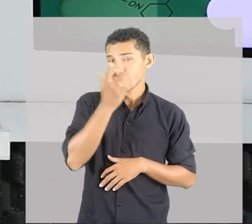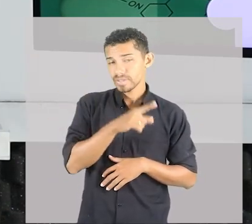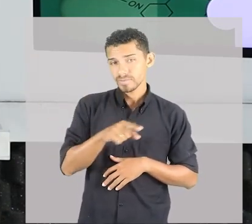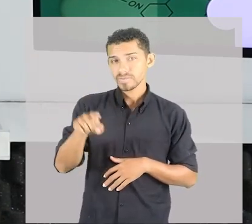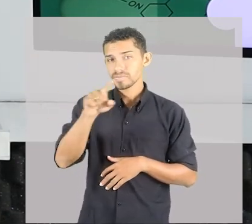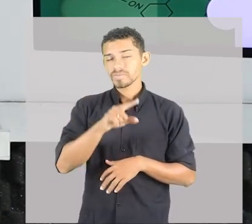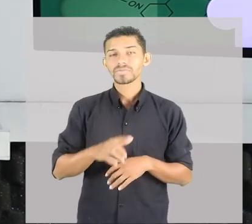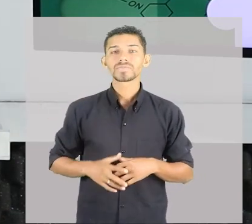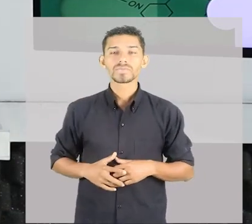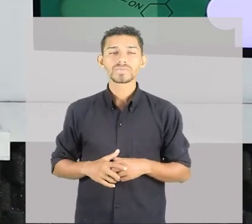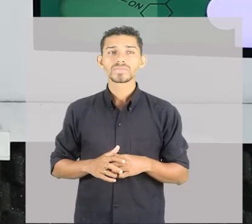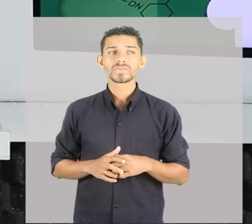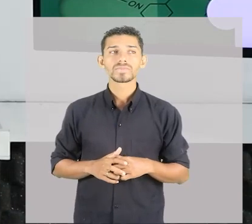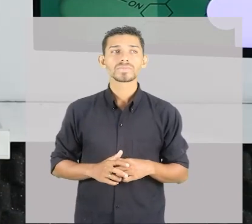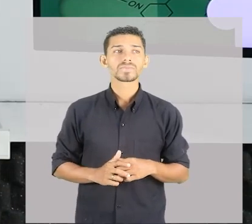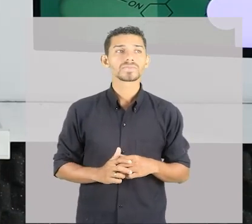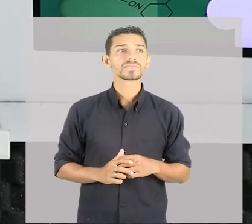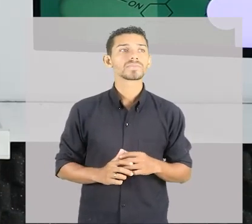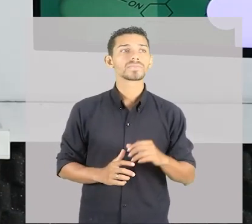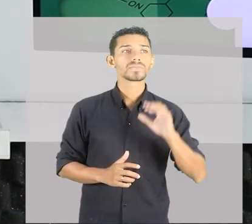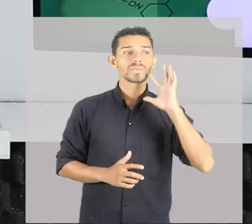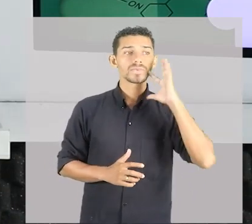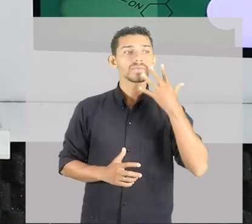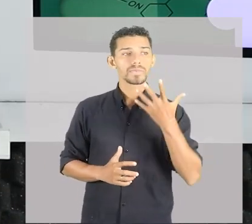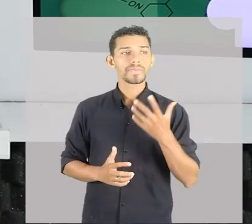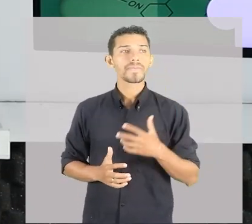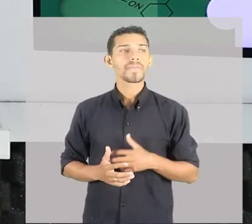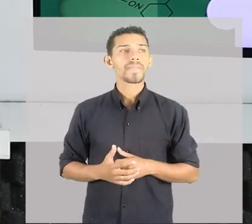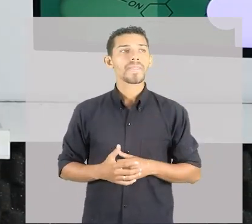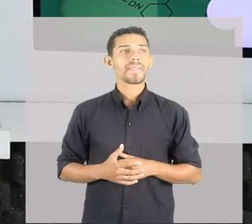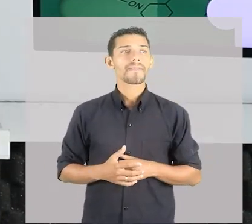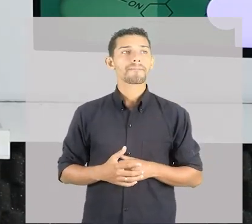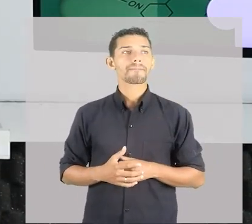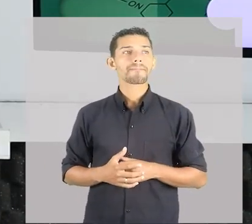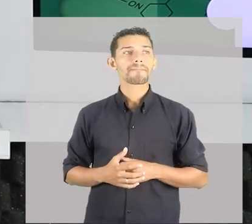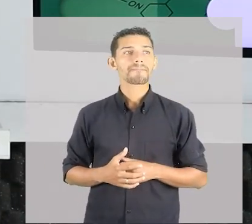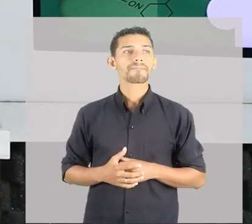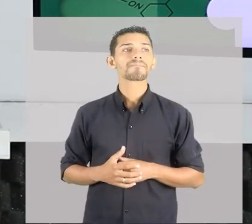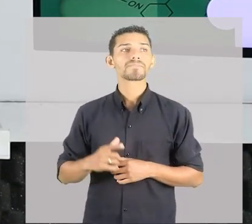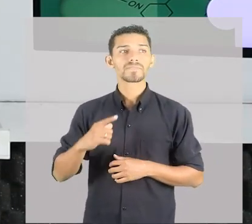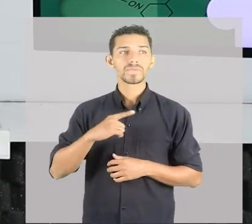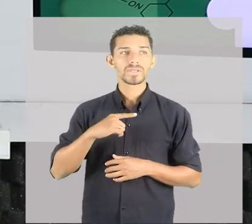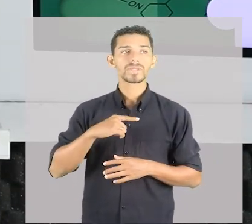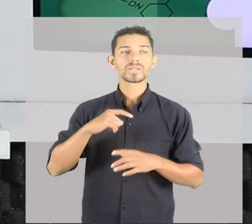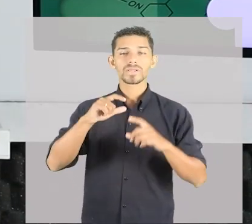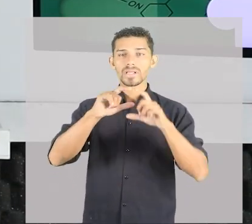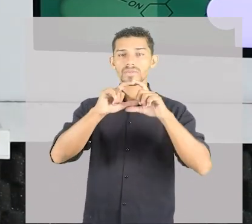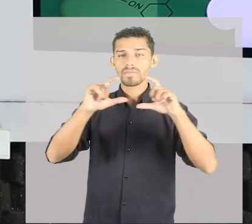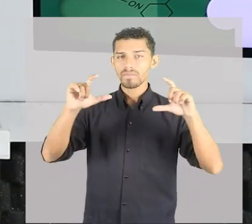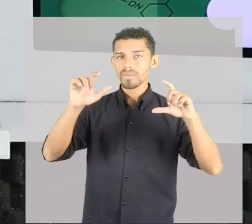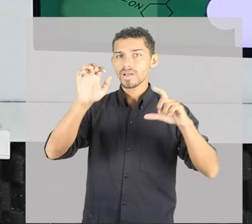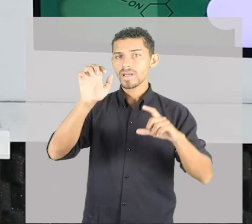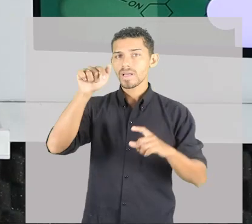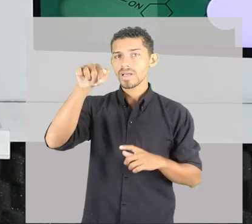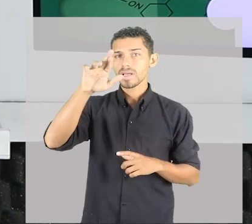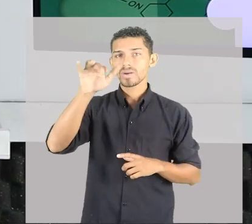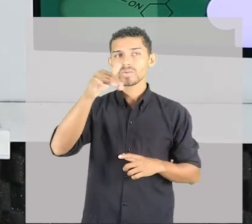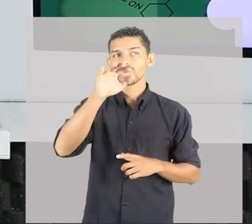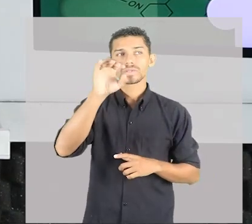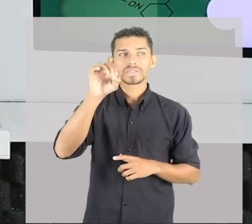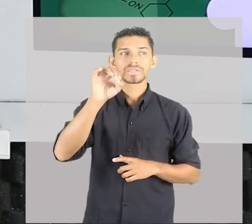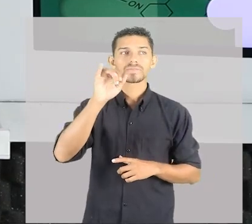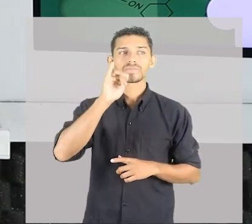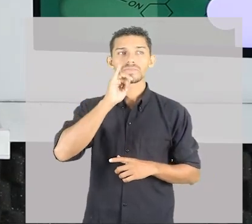você que você trabalha a seguinte situação existe uma equação que a gente chama